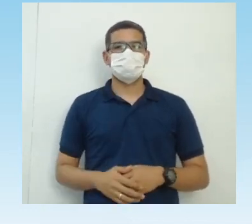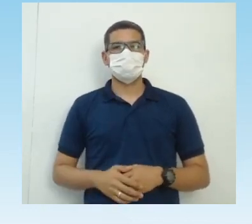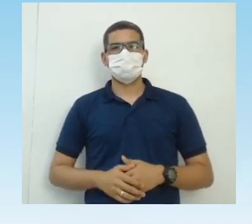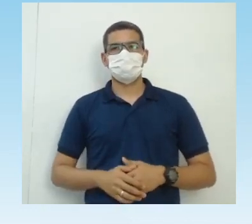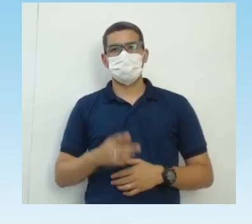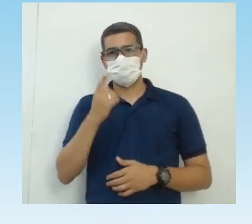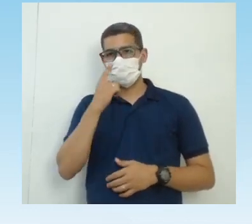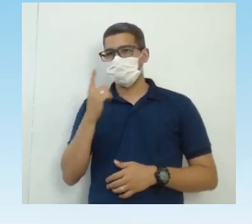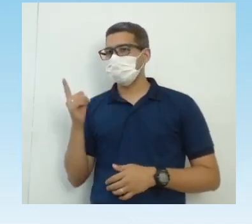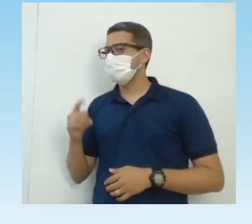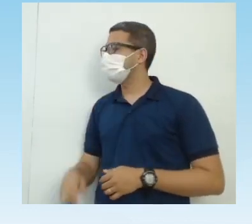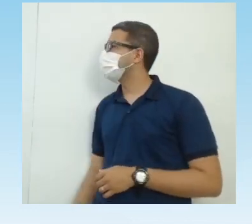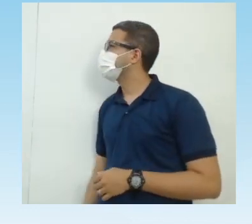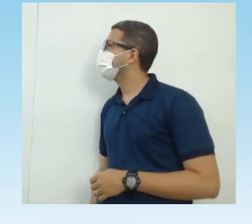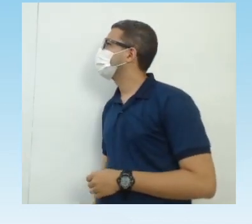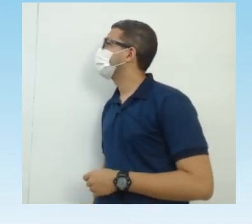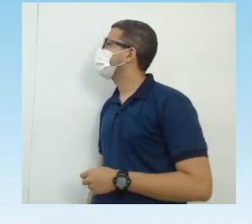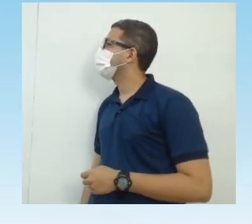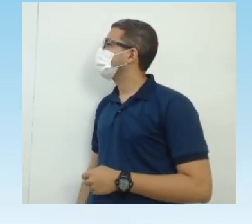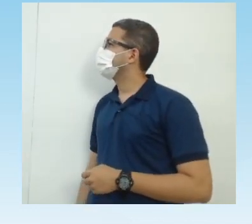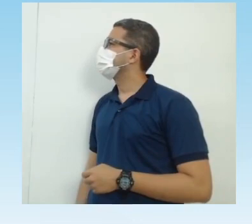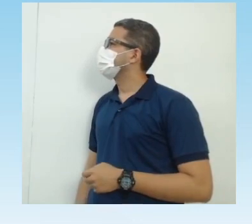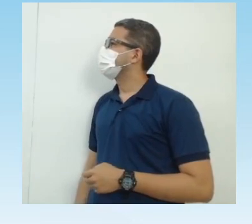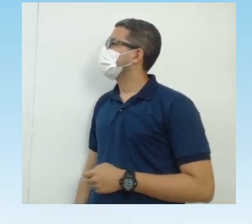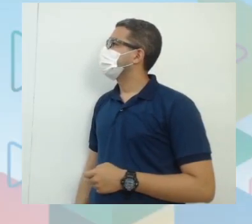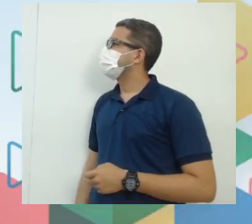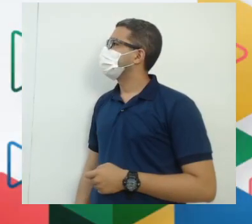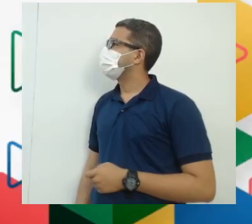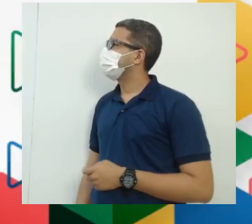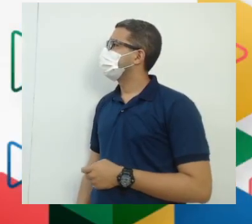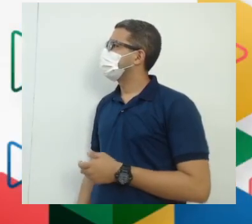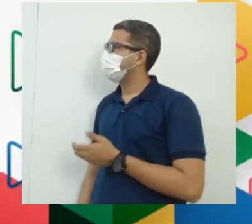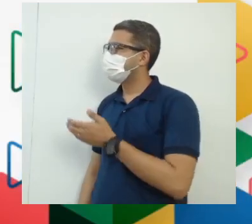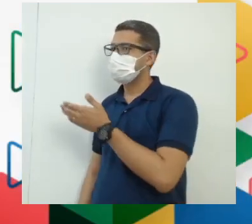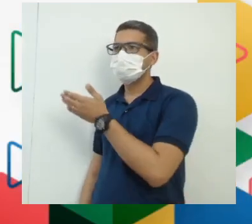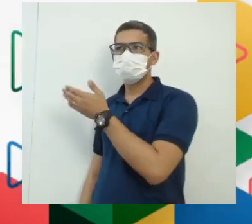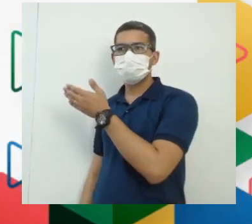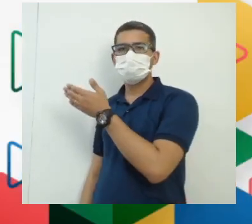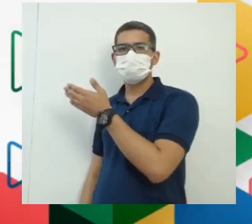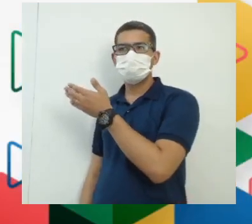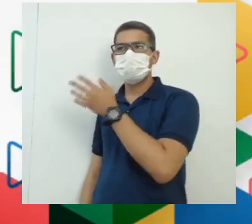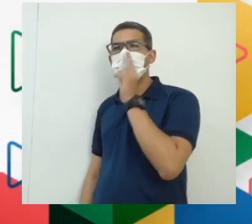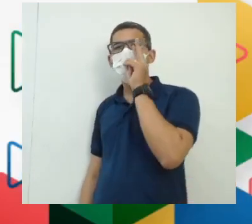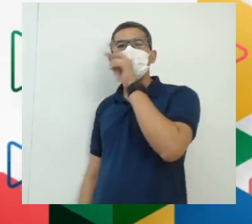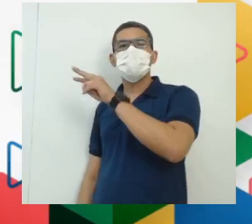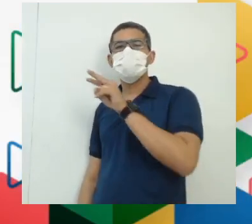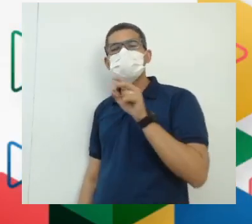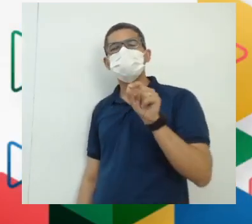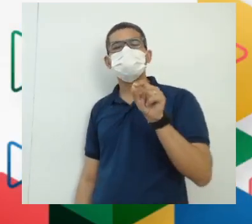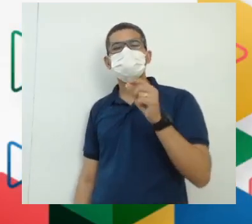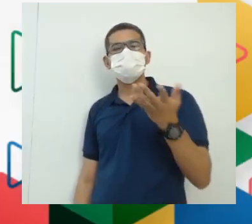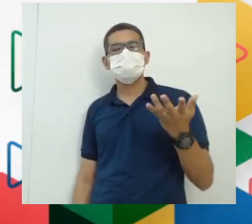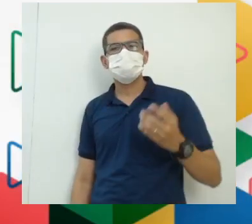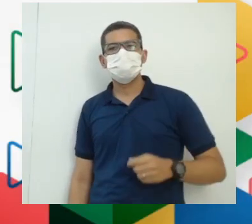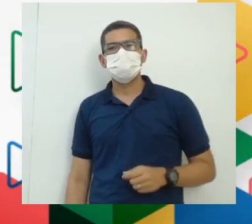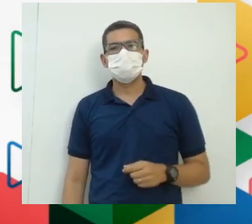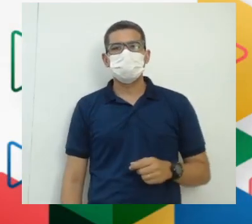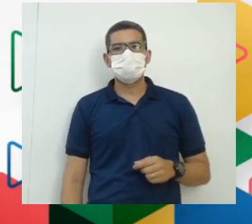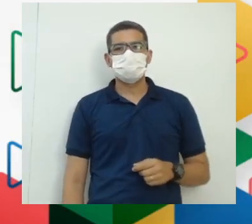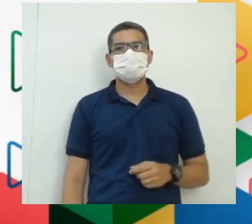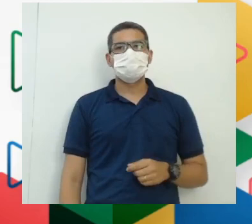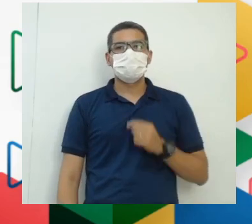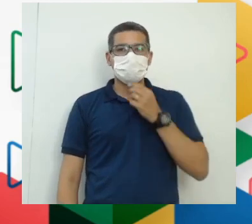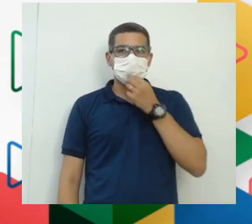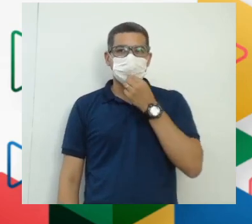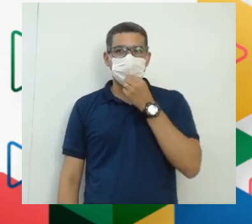olha a foto que está na sua tela. Olhou? O que é que você consegue enxergar nela? Tá aí,